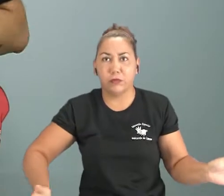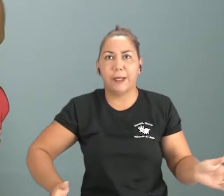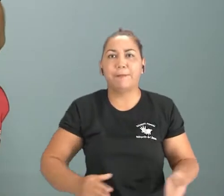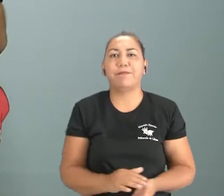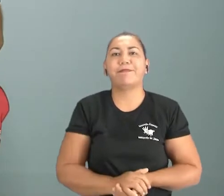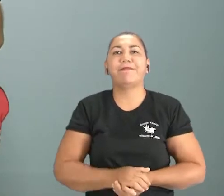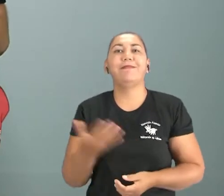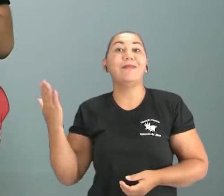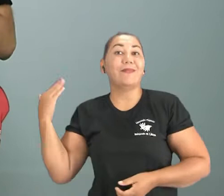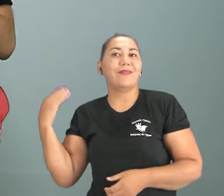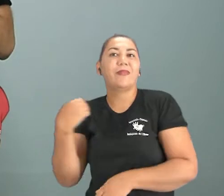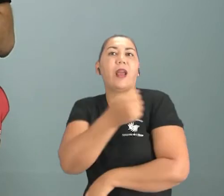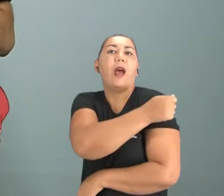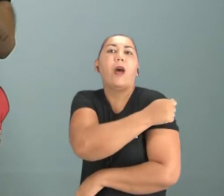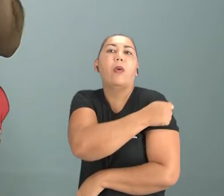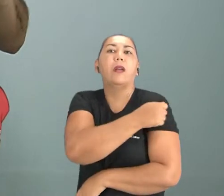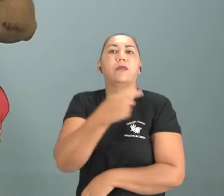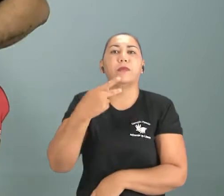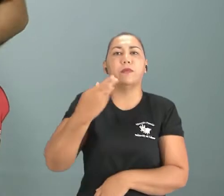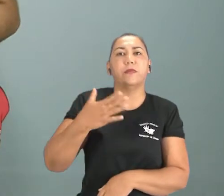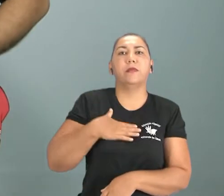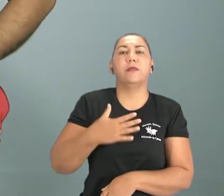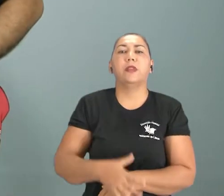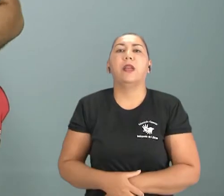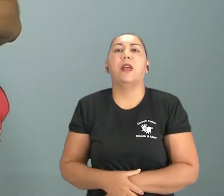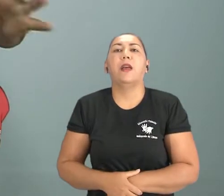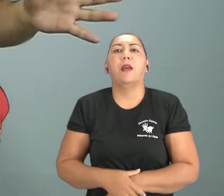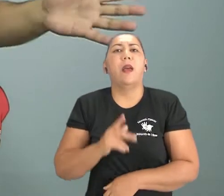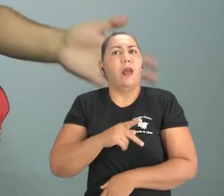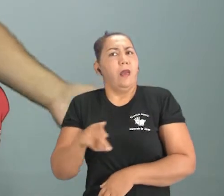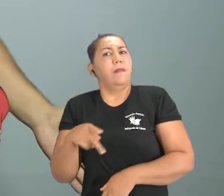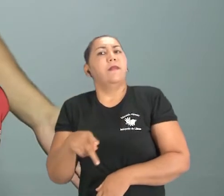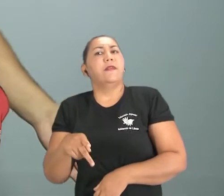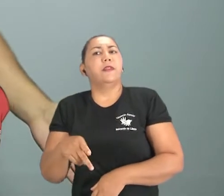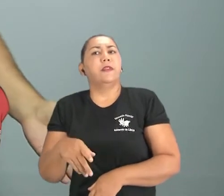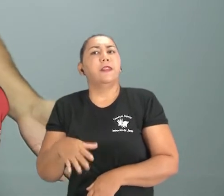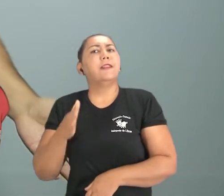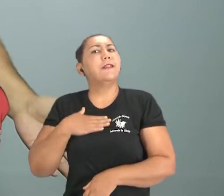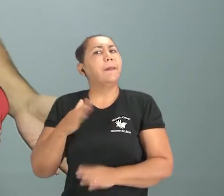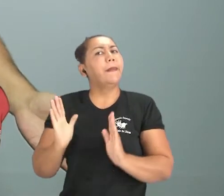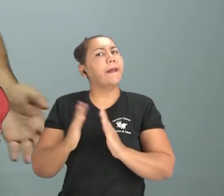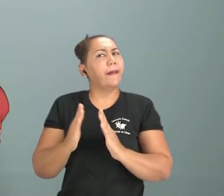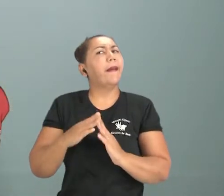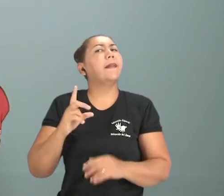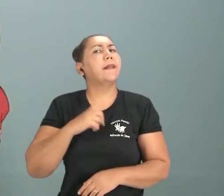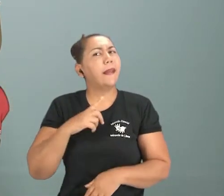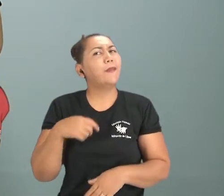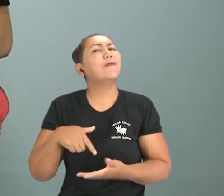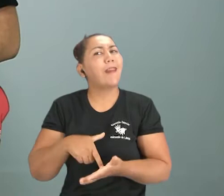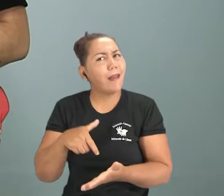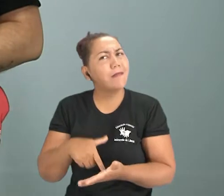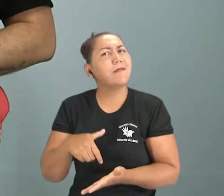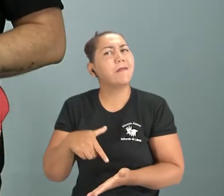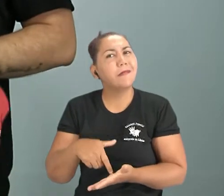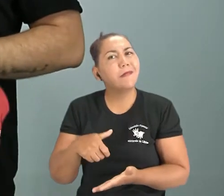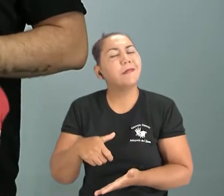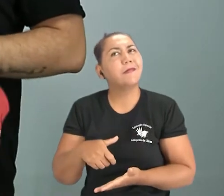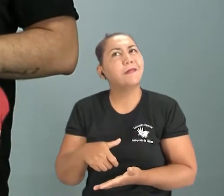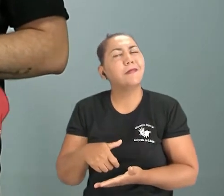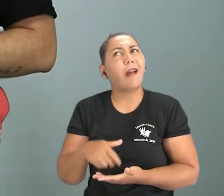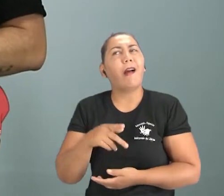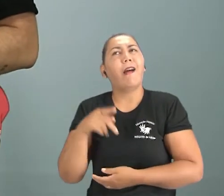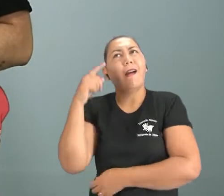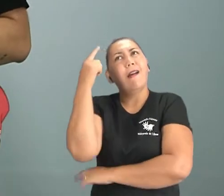aluno meu falou para mim assim a pessoa ou então lá na minha casa tem um saci aí eu fiquei assim de